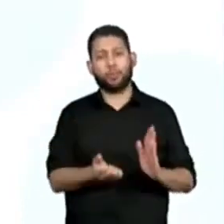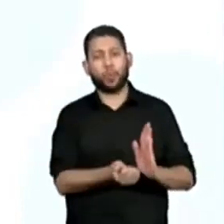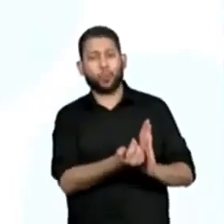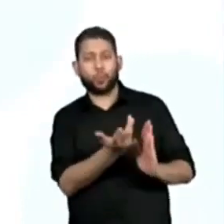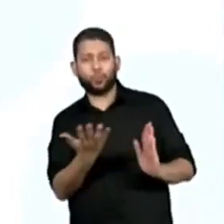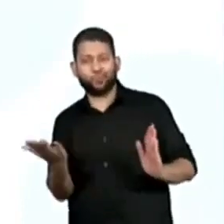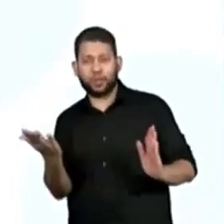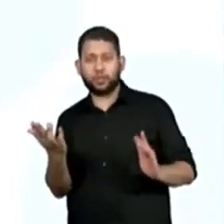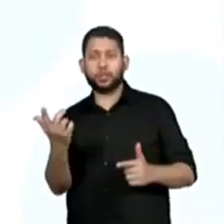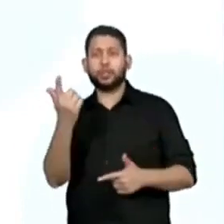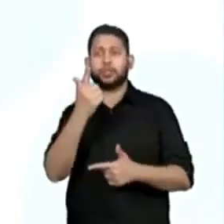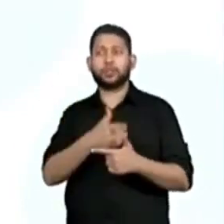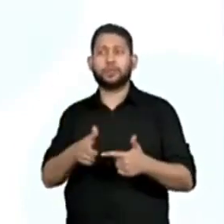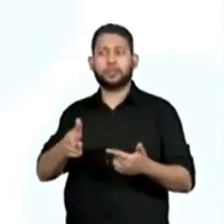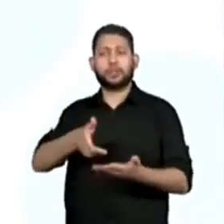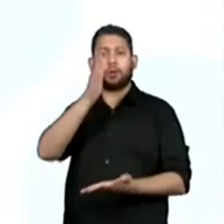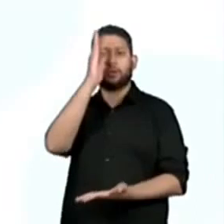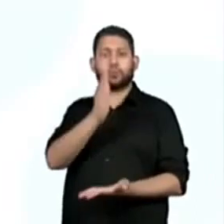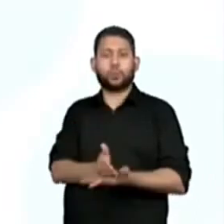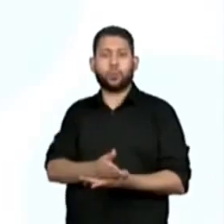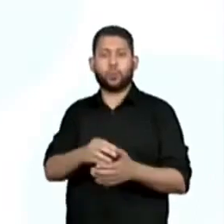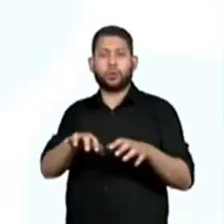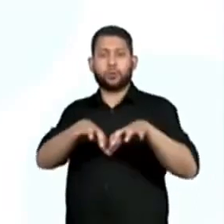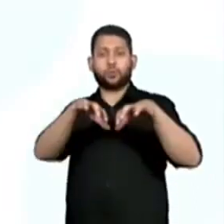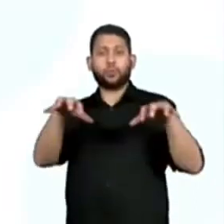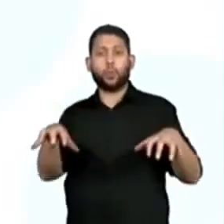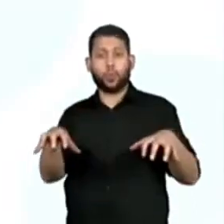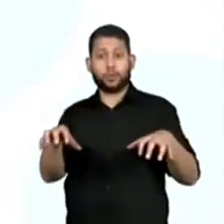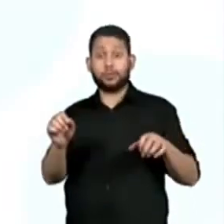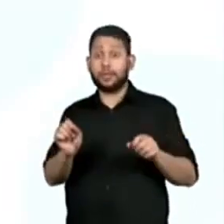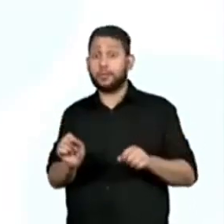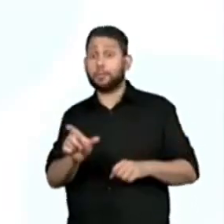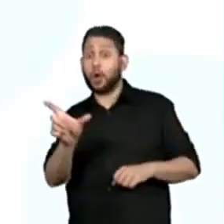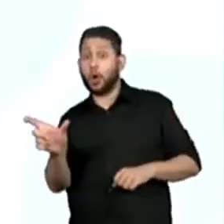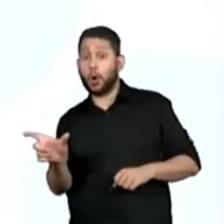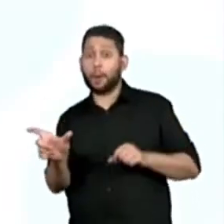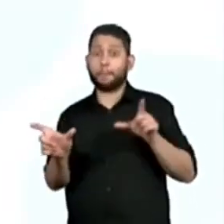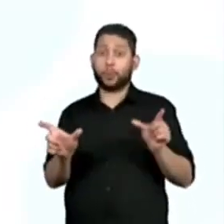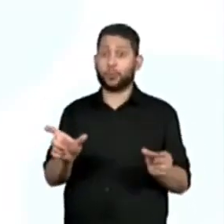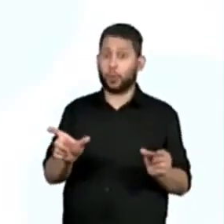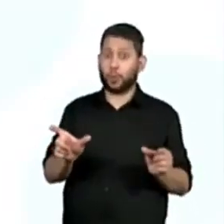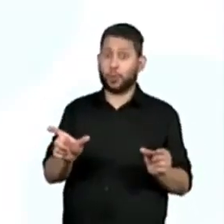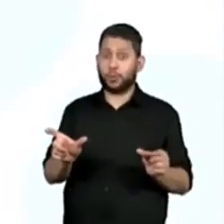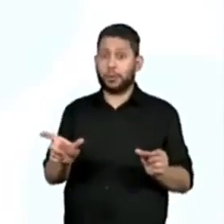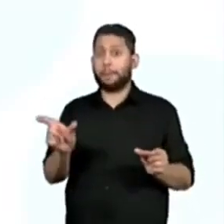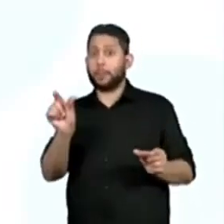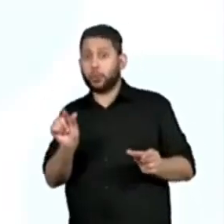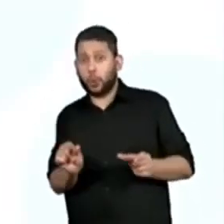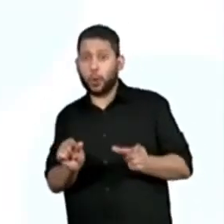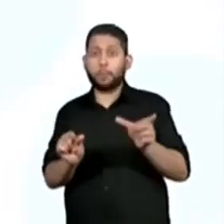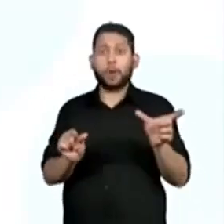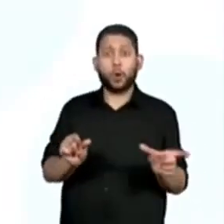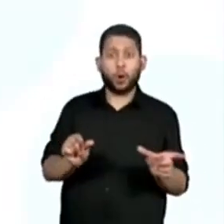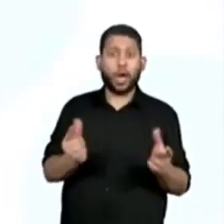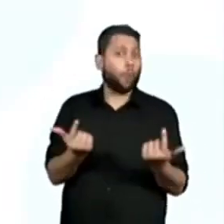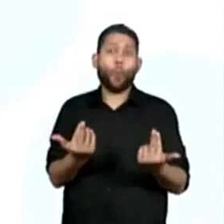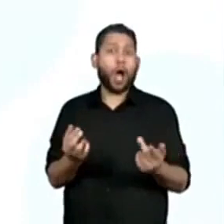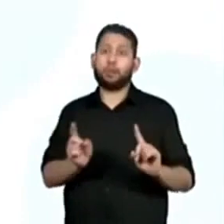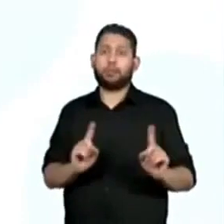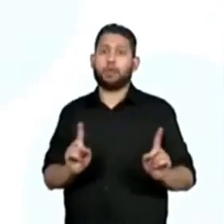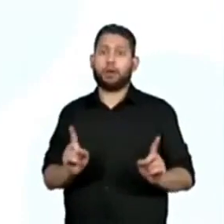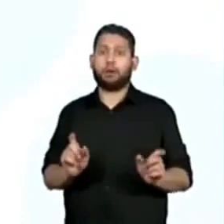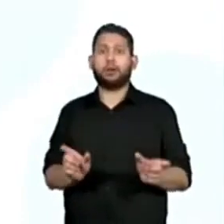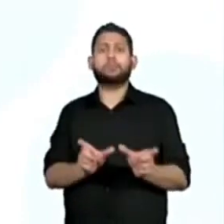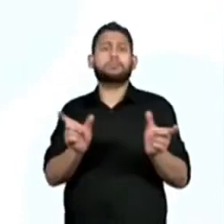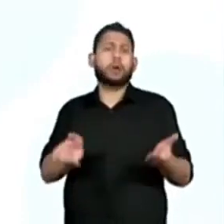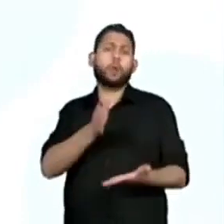em duas partes desiguais e agora é que eu quero ver de vocês dividir